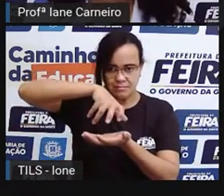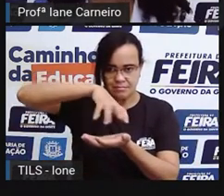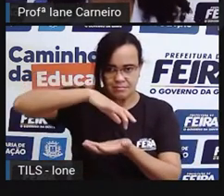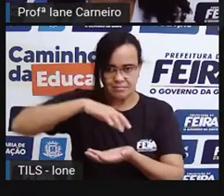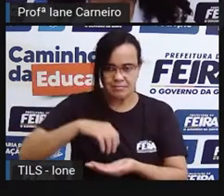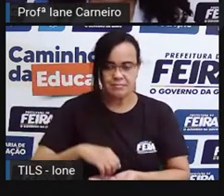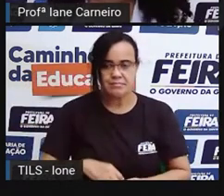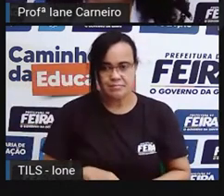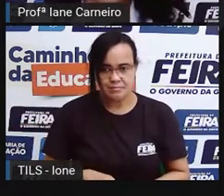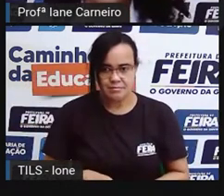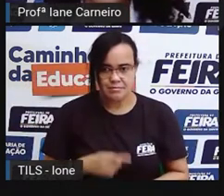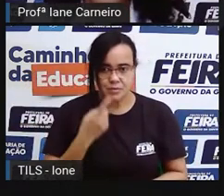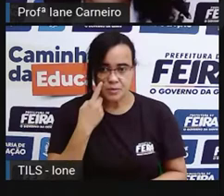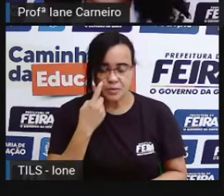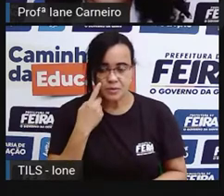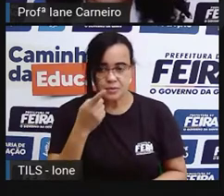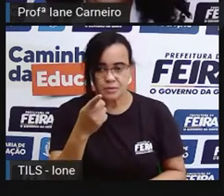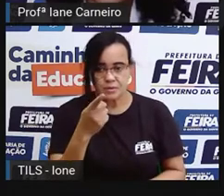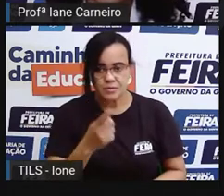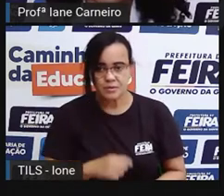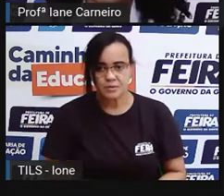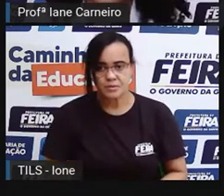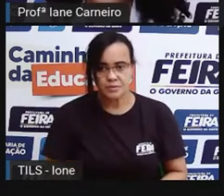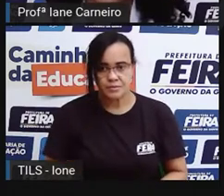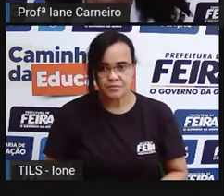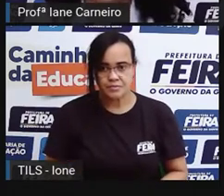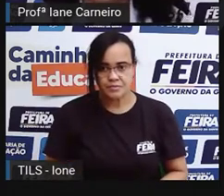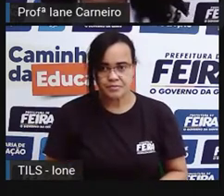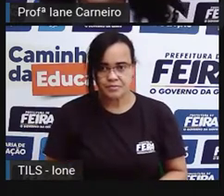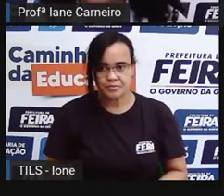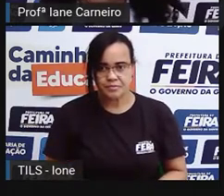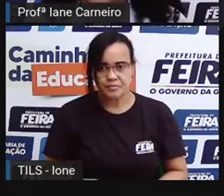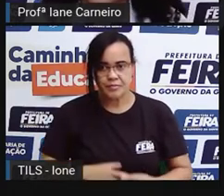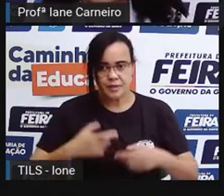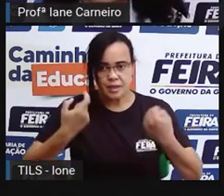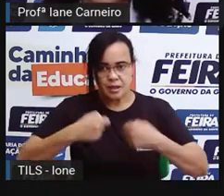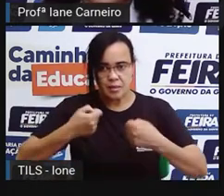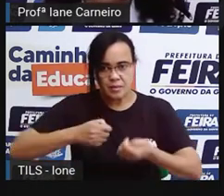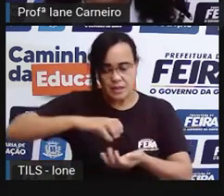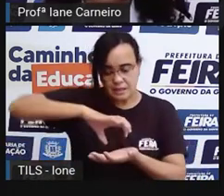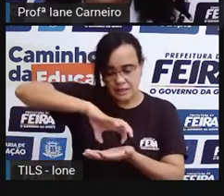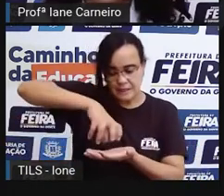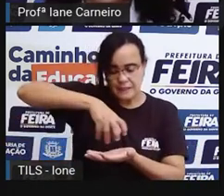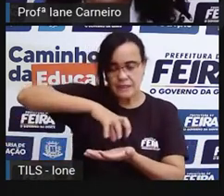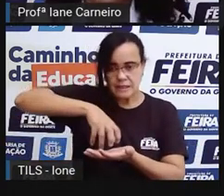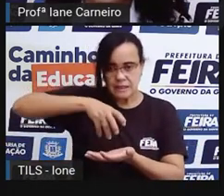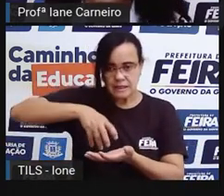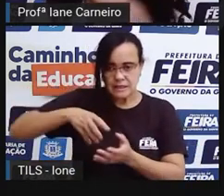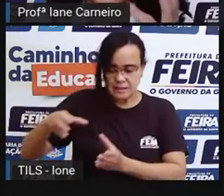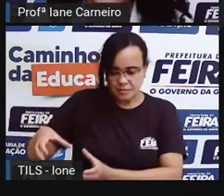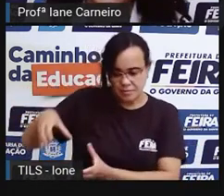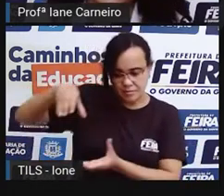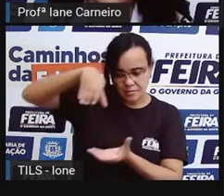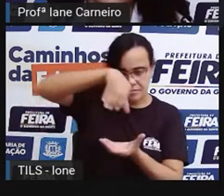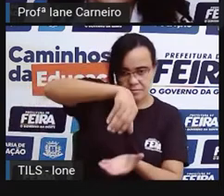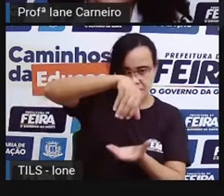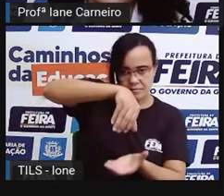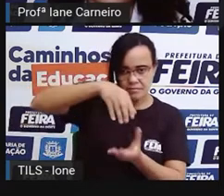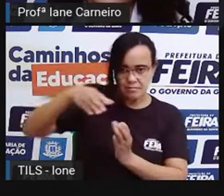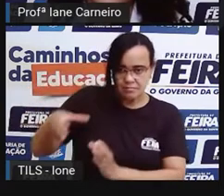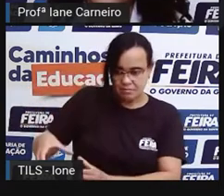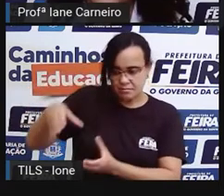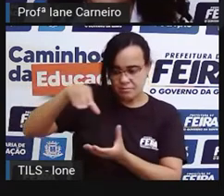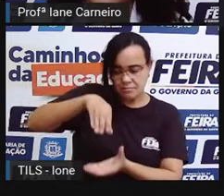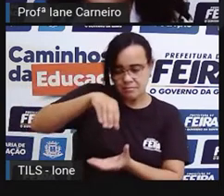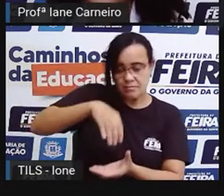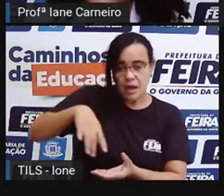observação aqui para vocês, ó. Devem ser bem embalados para não machucar as pessoas que forem mexer nele, né? Nem